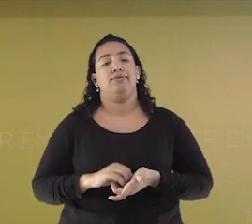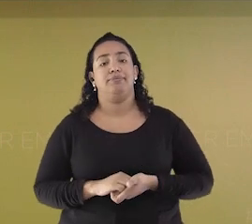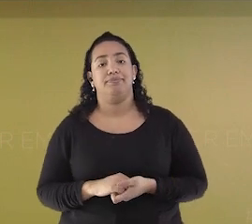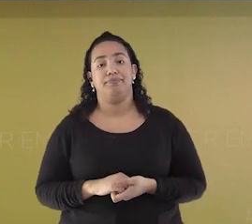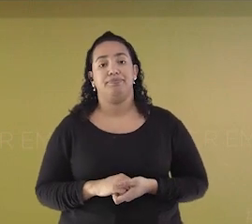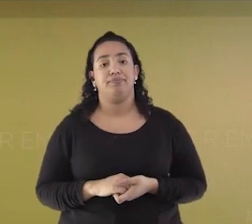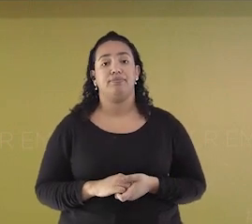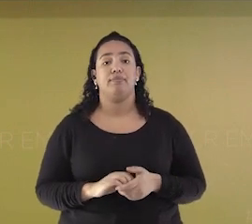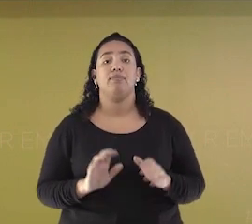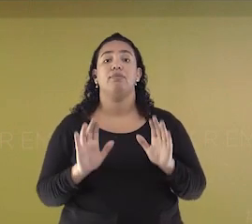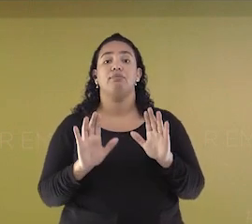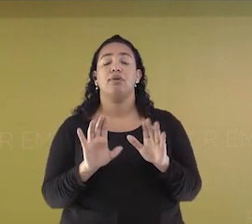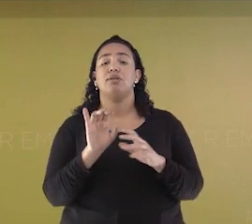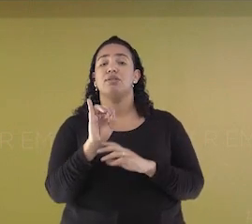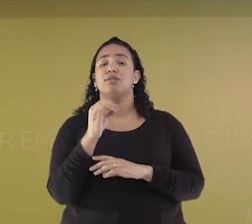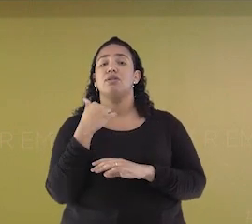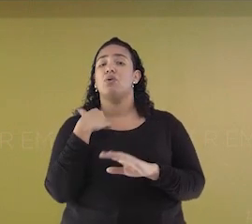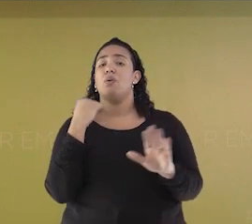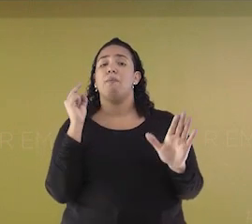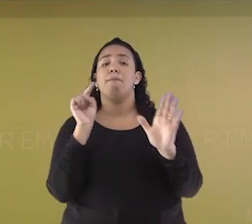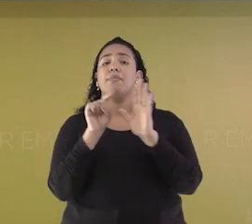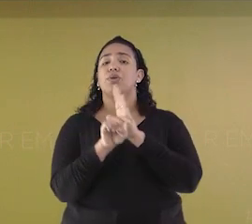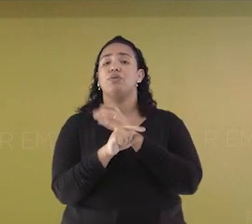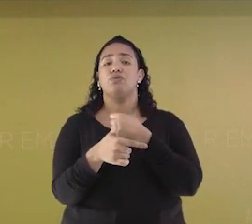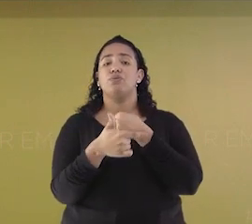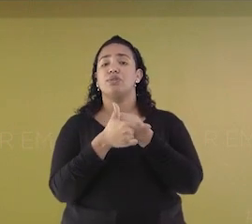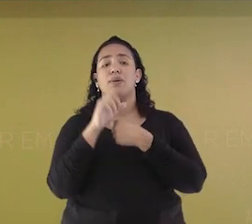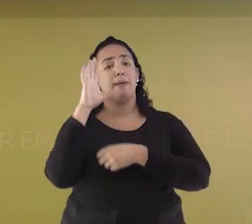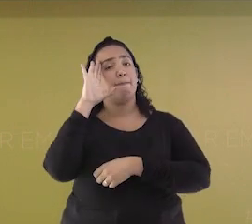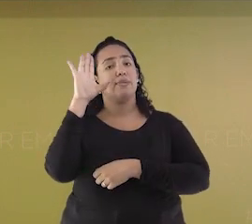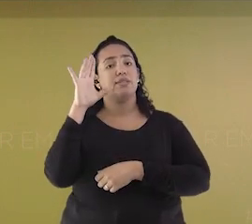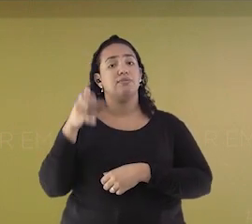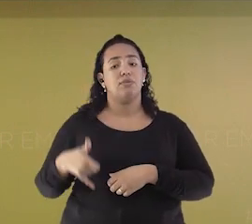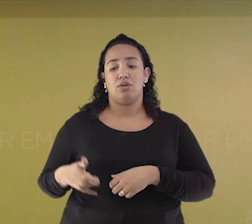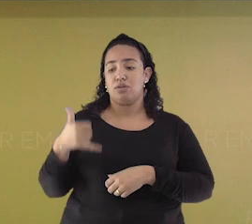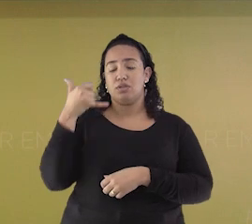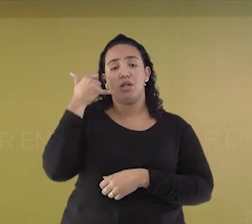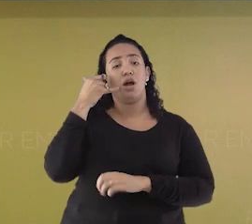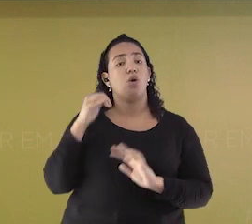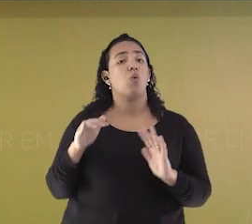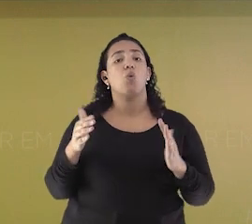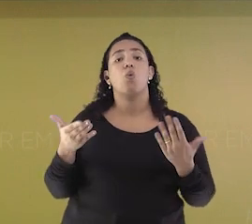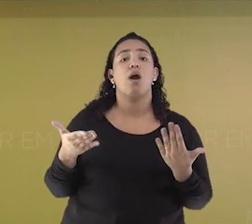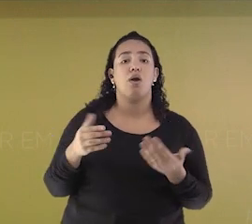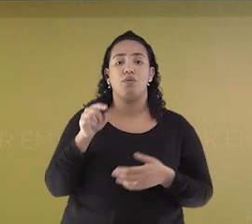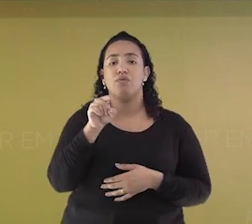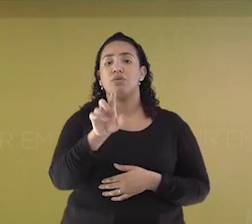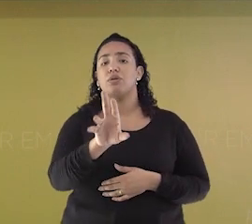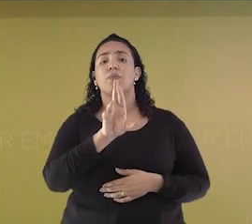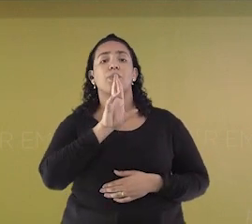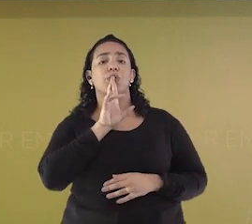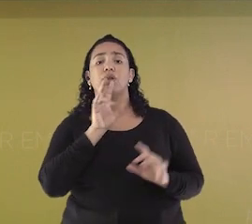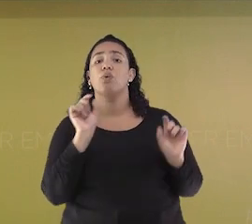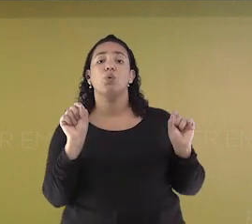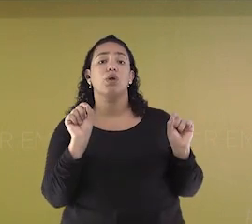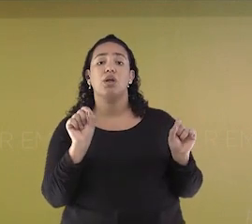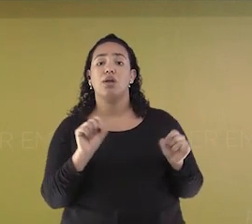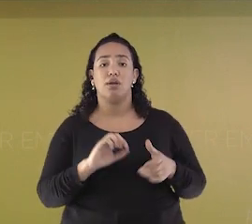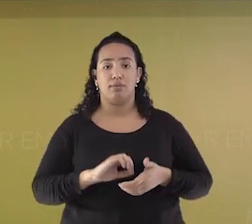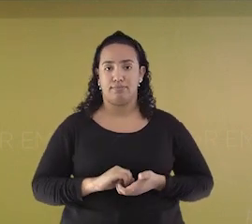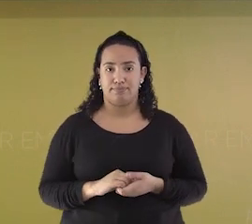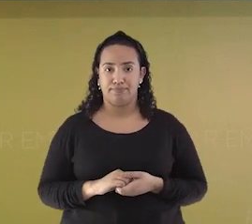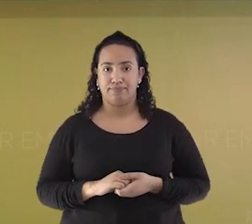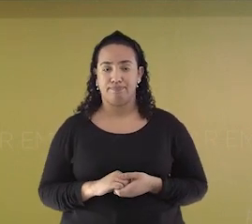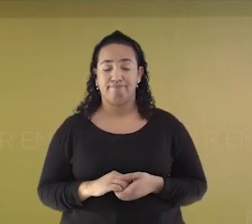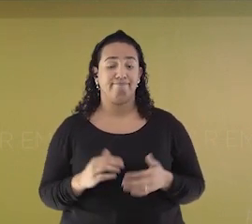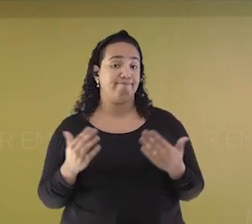distrair. E se eu te perguntar qual a principal função do celular, o que você diria? Hoje em dia,